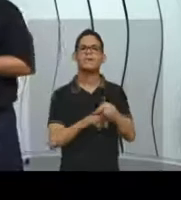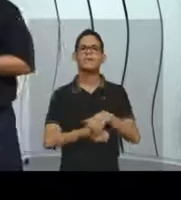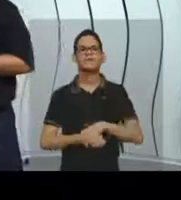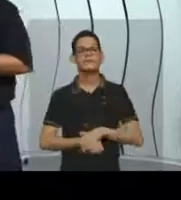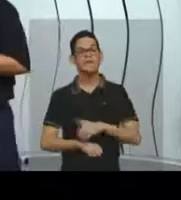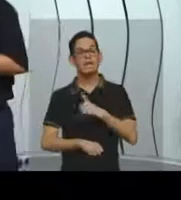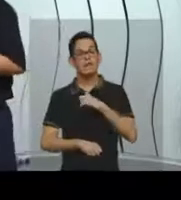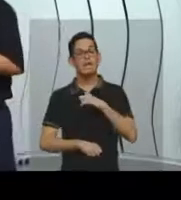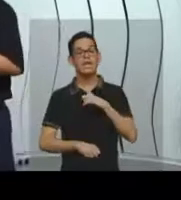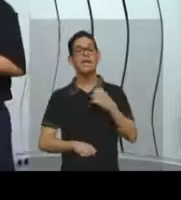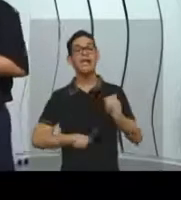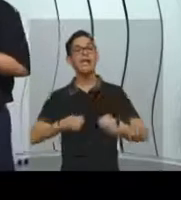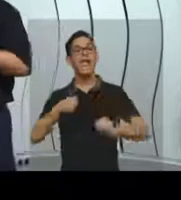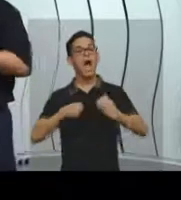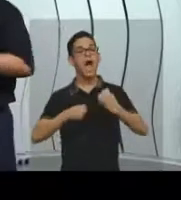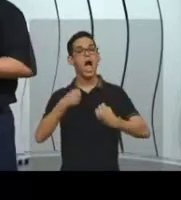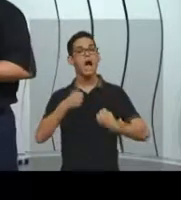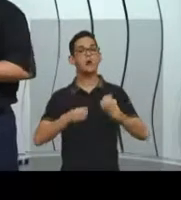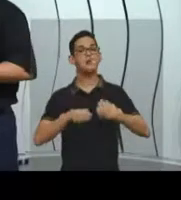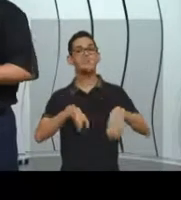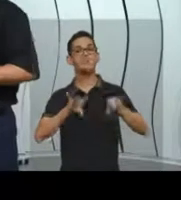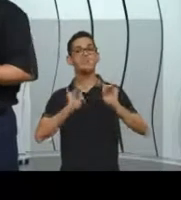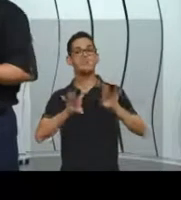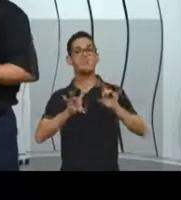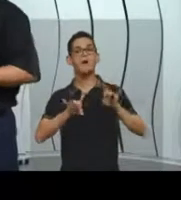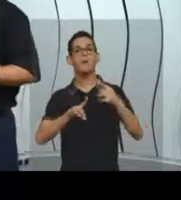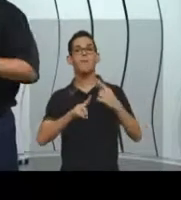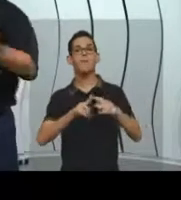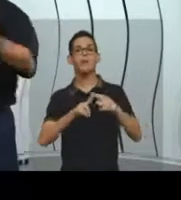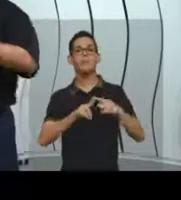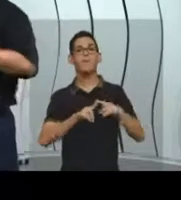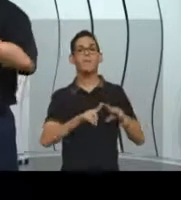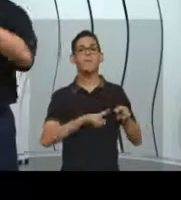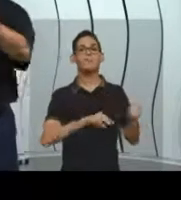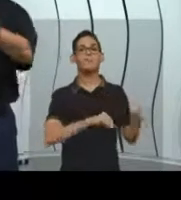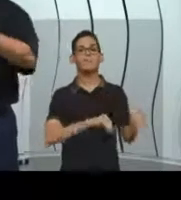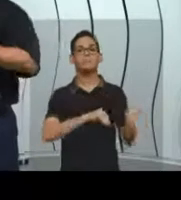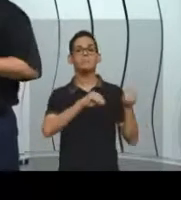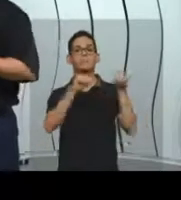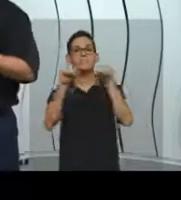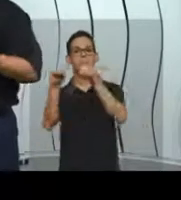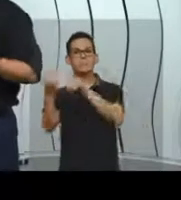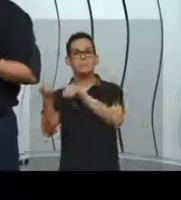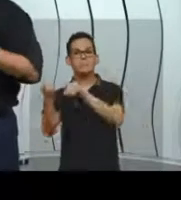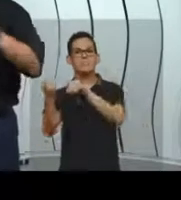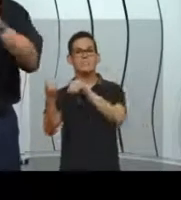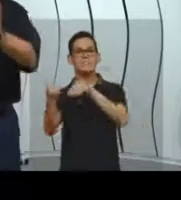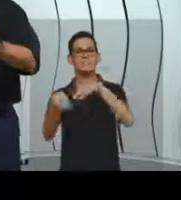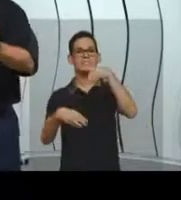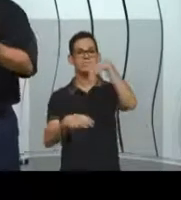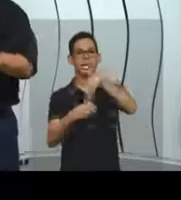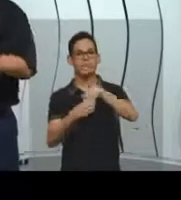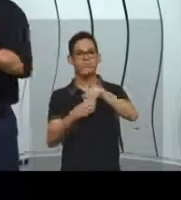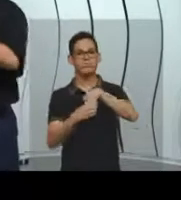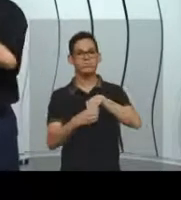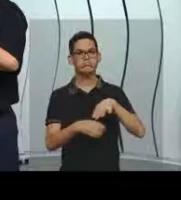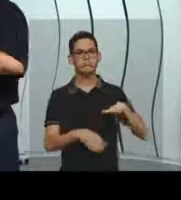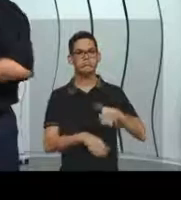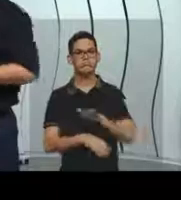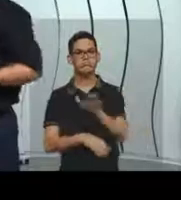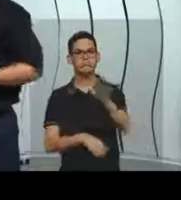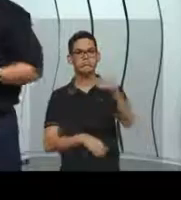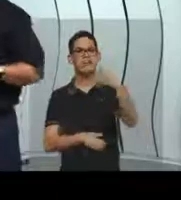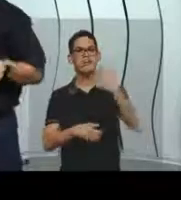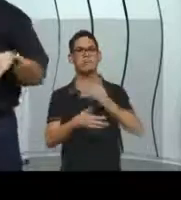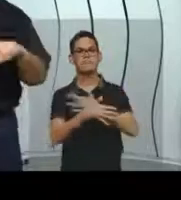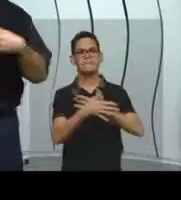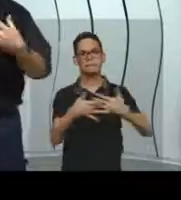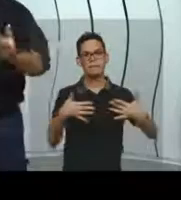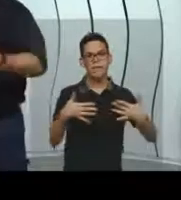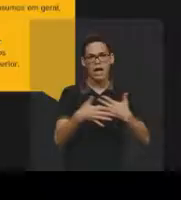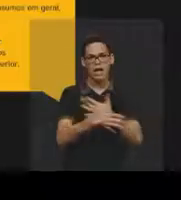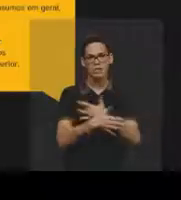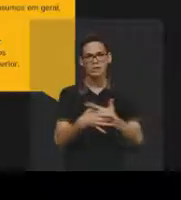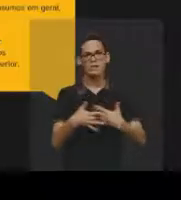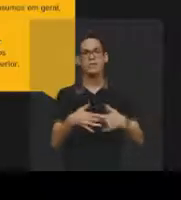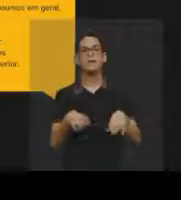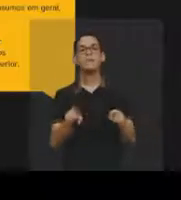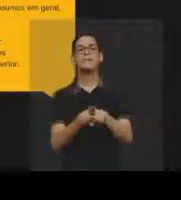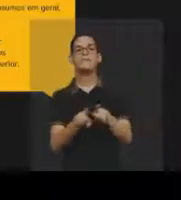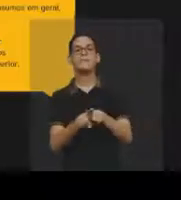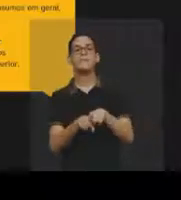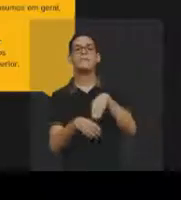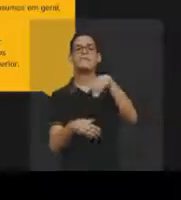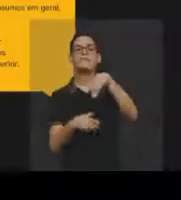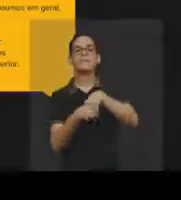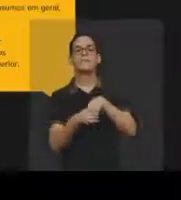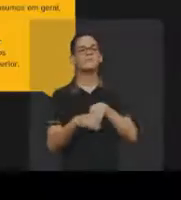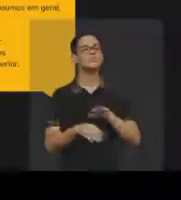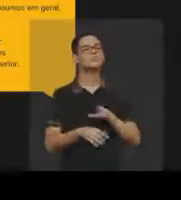né? Para que o produtor possa se deslocar entre a sua propriedade e as cidades, ou entre as suas